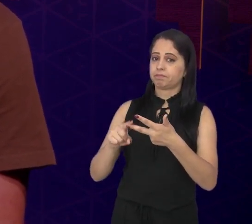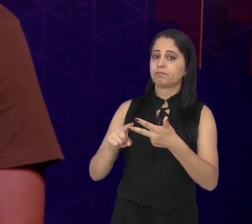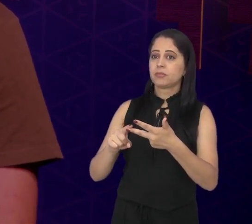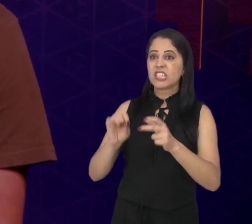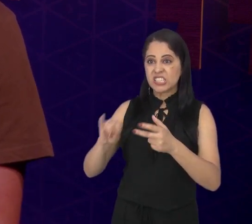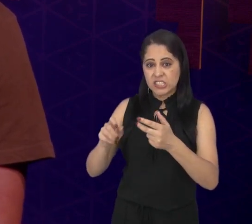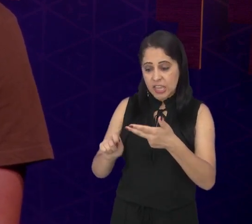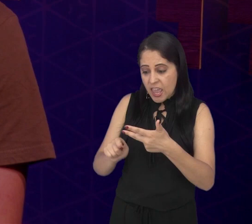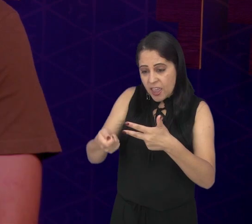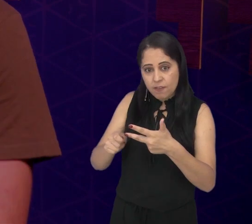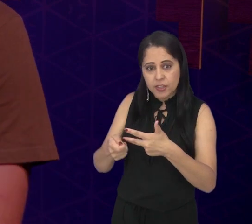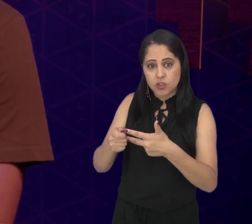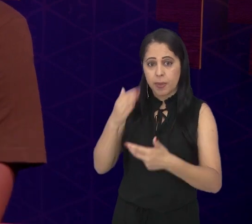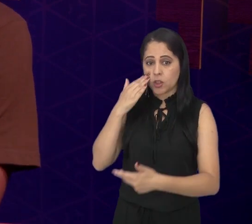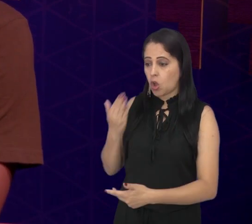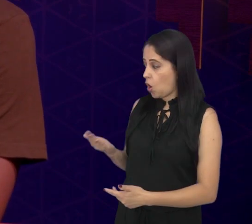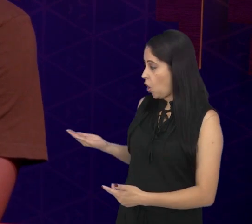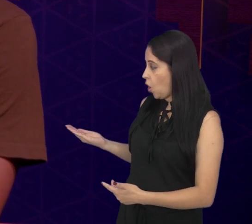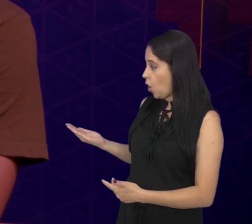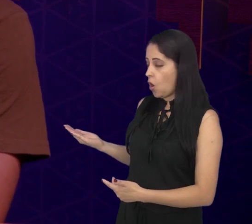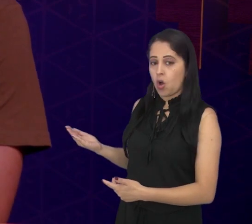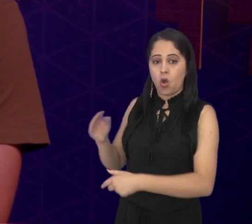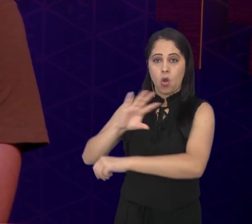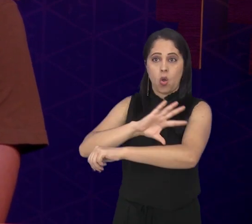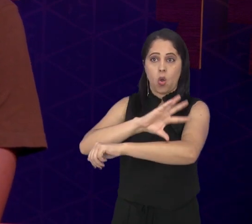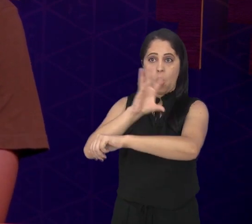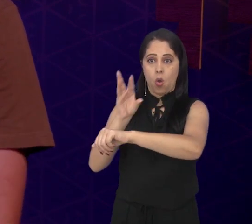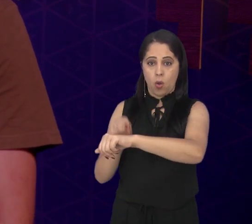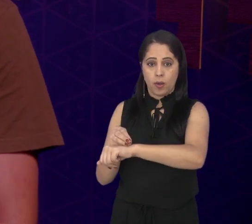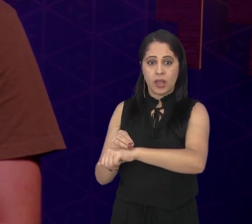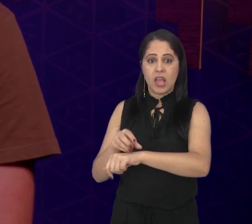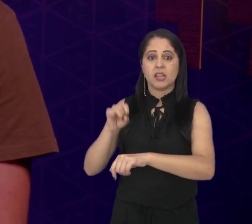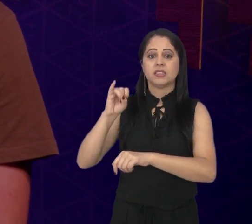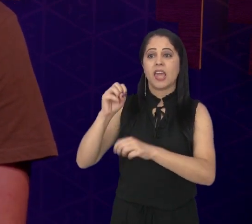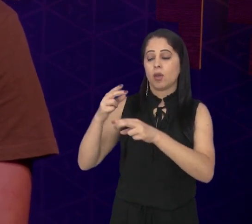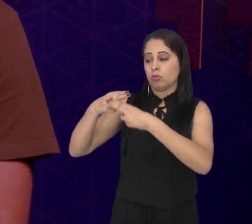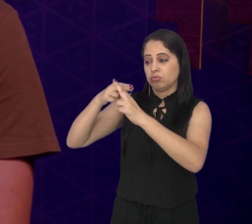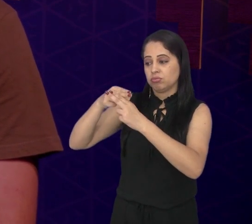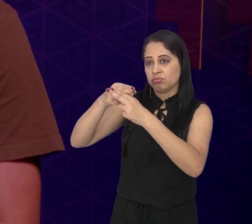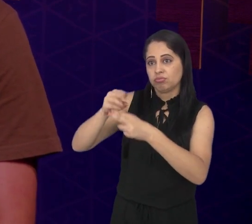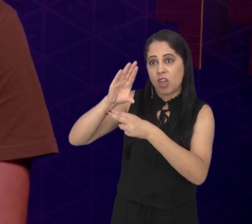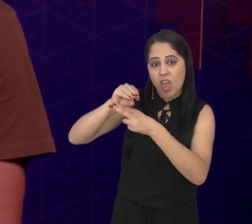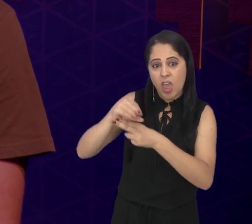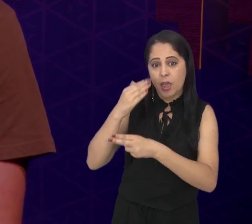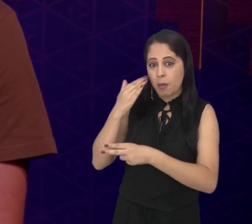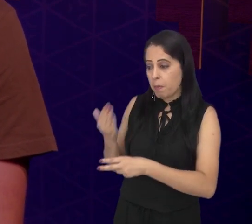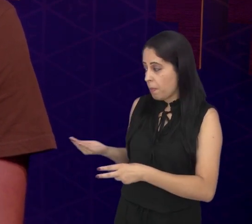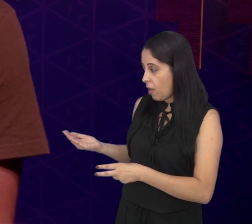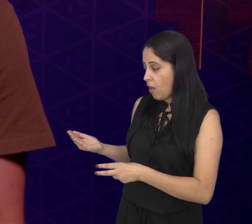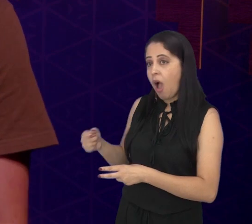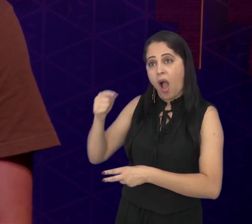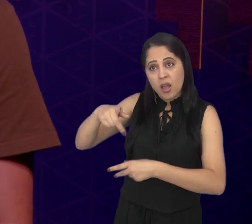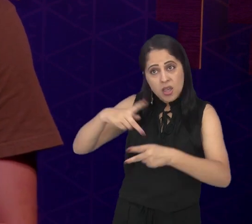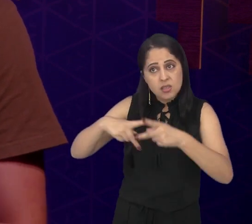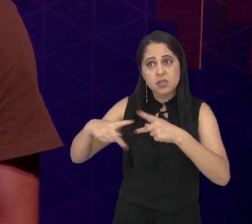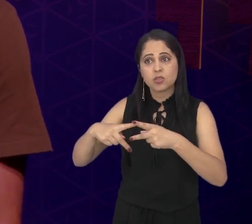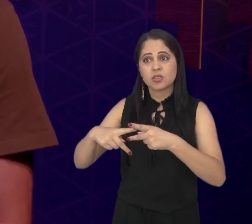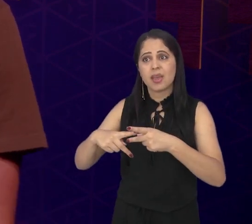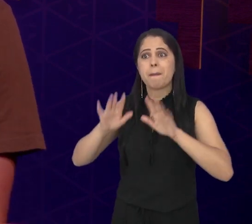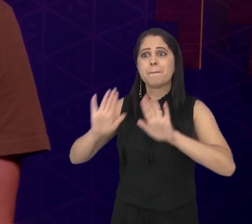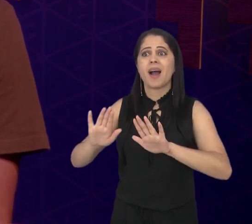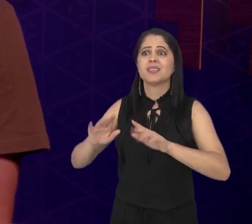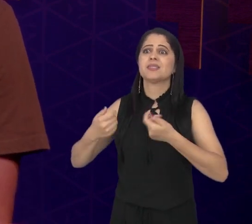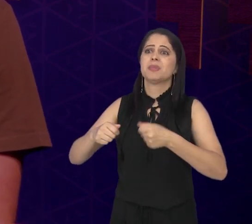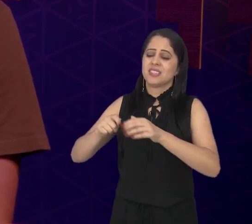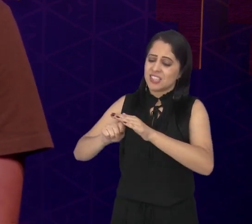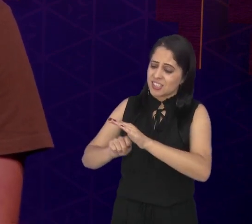de fazer coisa legal. A gente tem aqui o Parque Tecnológico em São José, tem o INPE, enfim. É só